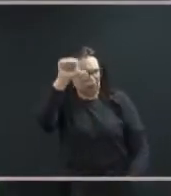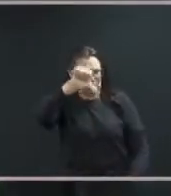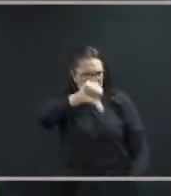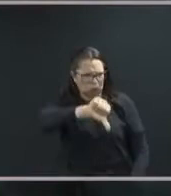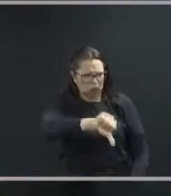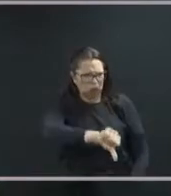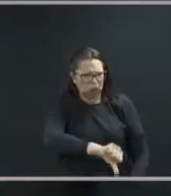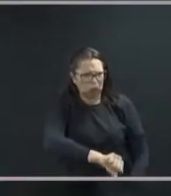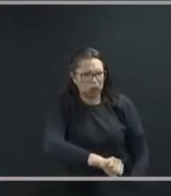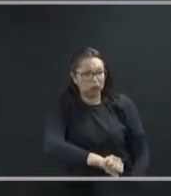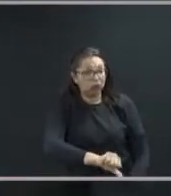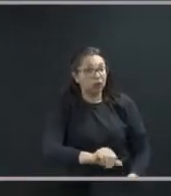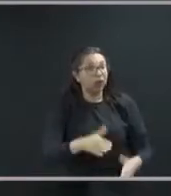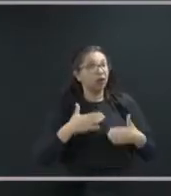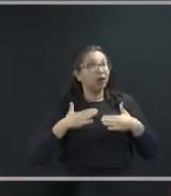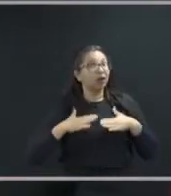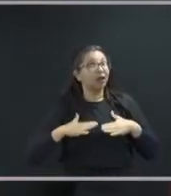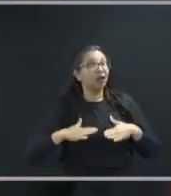nuvens.